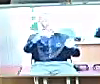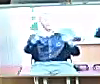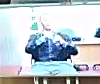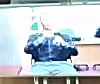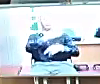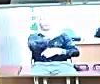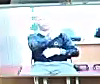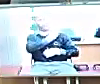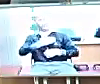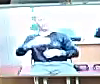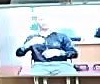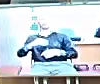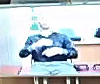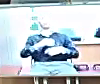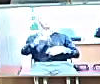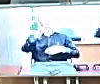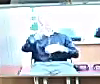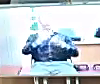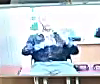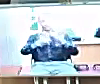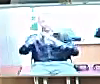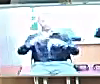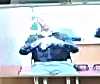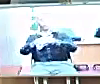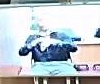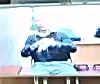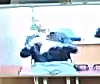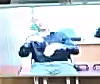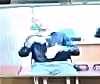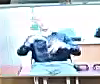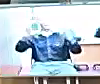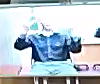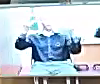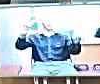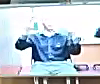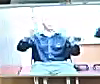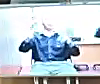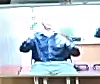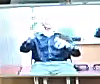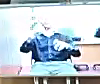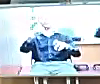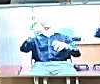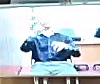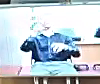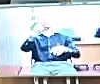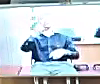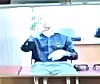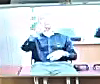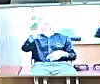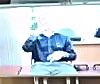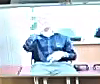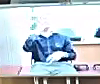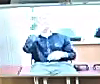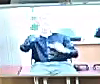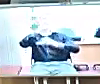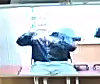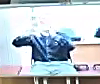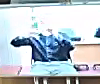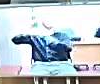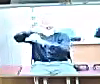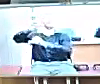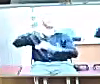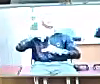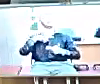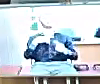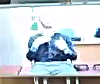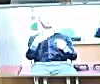governador eleito vão querer tratar esse tema pra já começar a formatar suas propostas de de alteração no nas